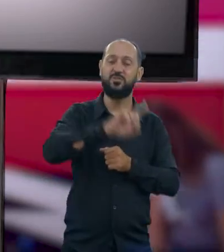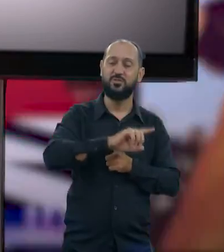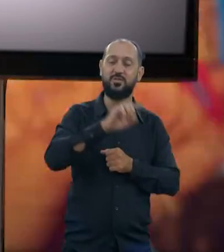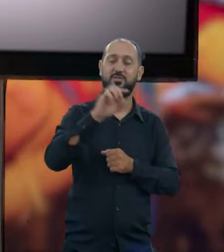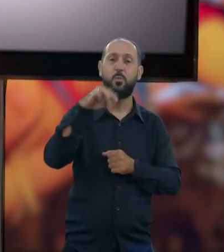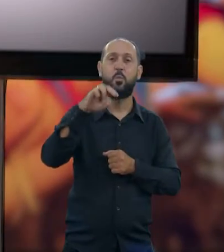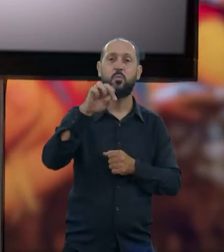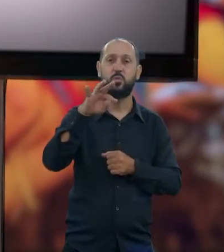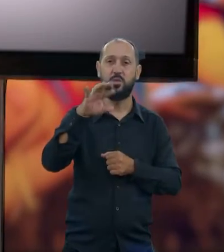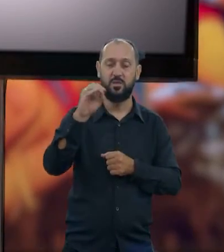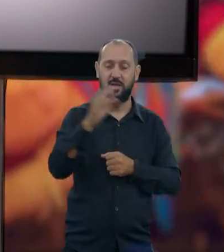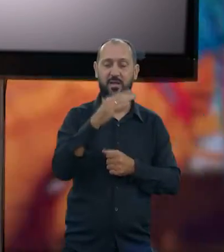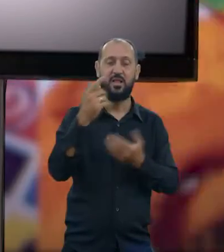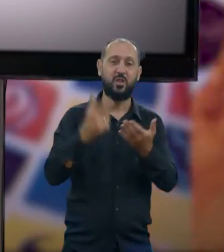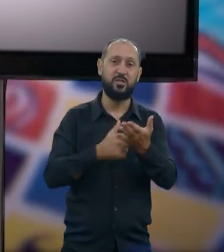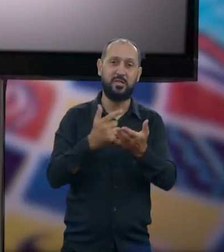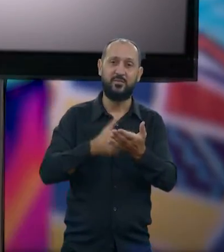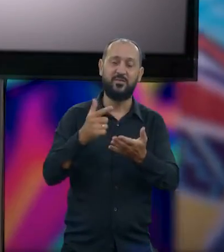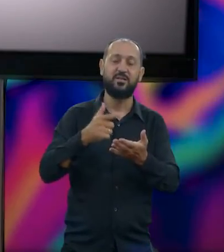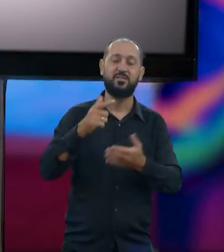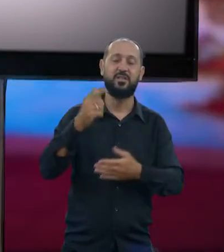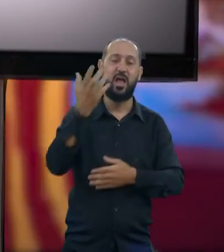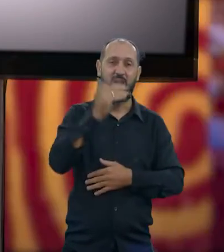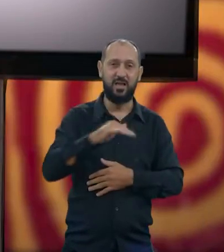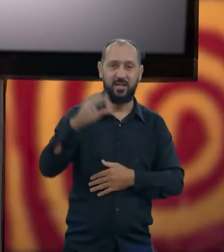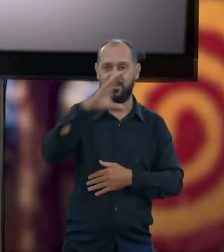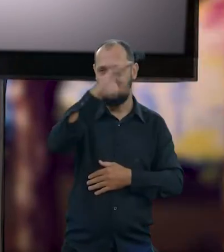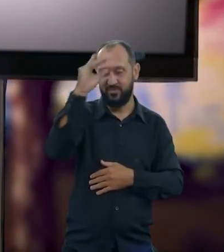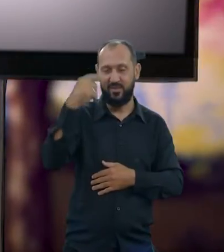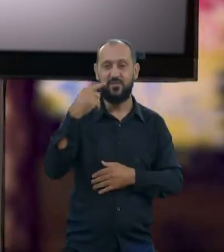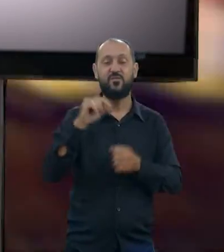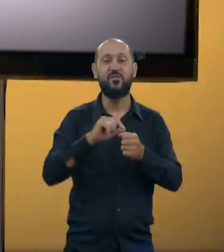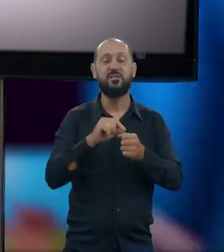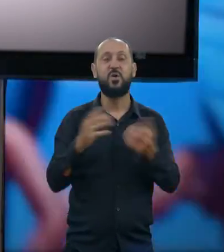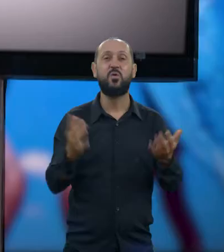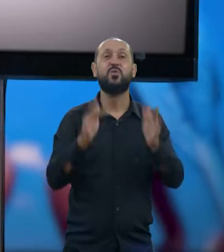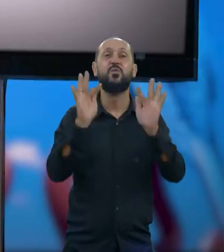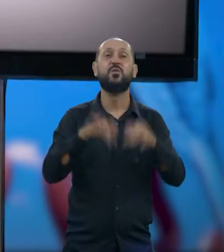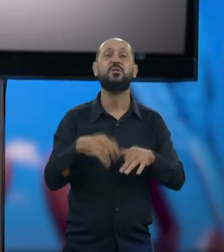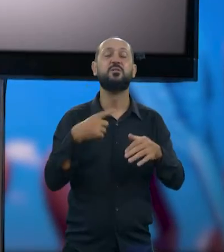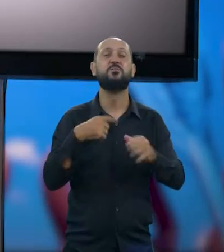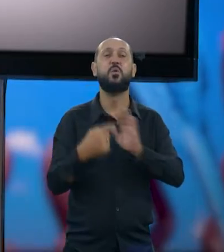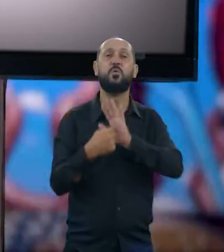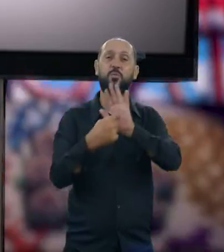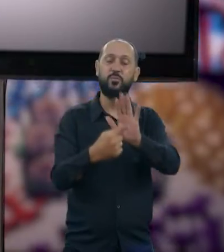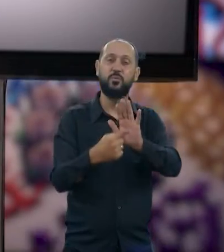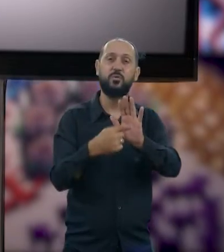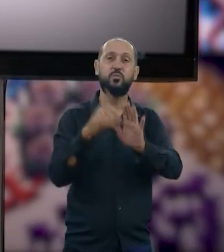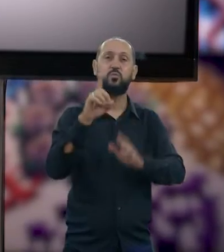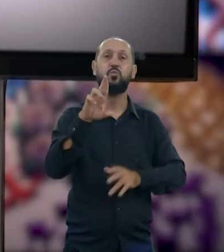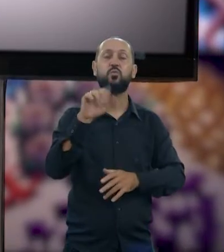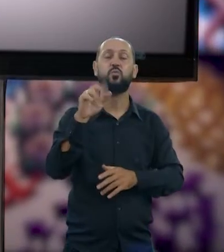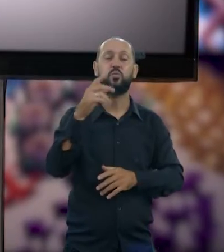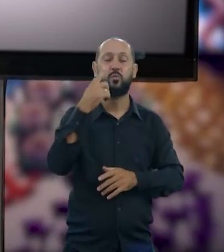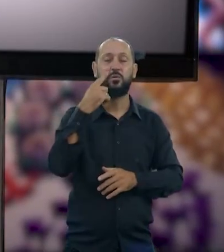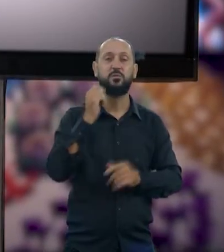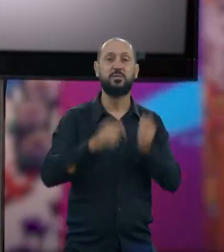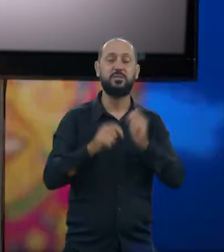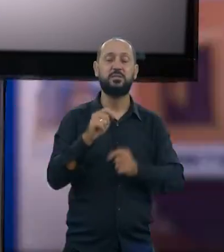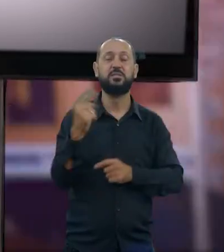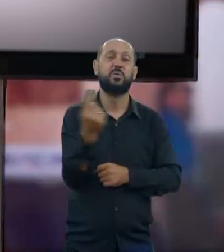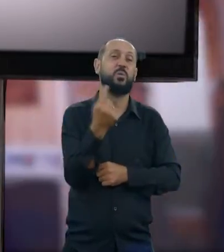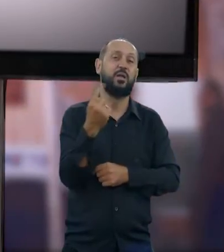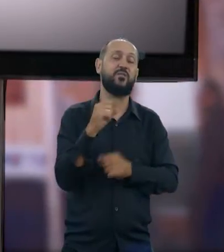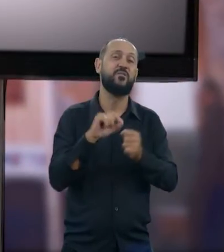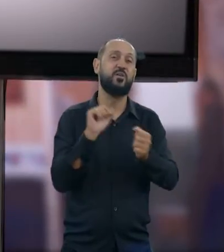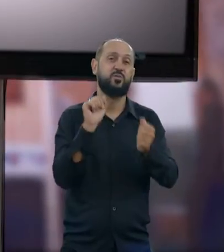a nossa literatura infanto-juvenil, o Fazendo Arte termina com a performance do duo acústico Singular,